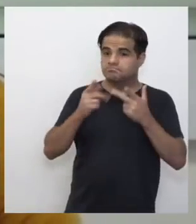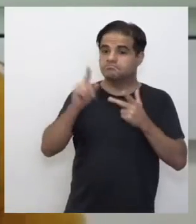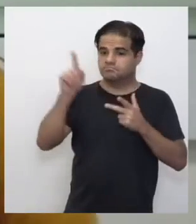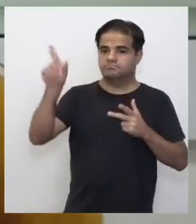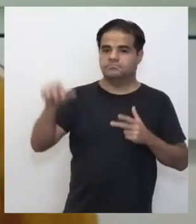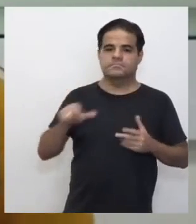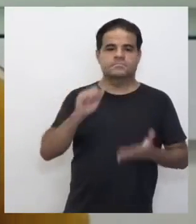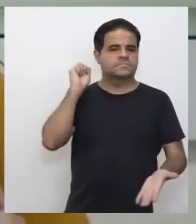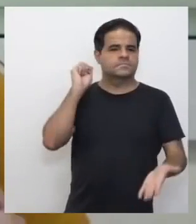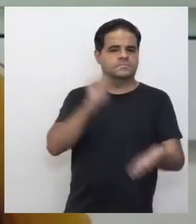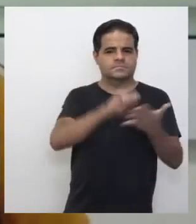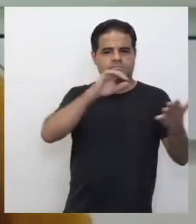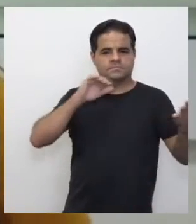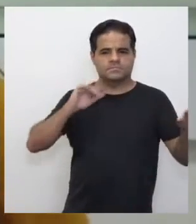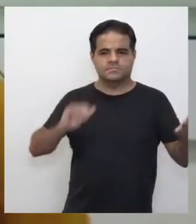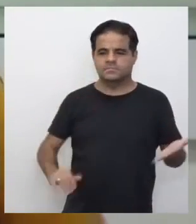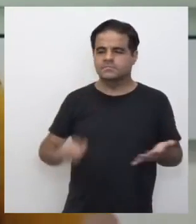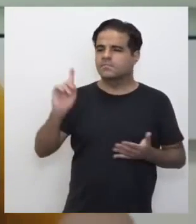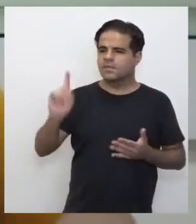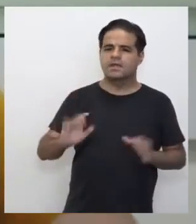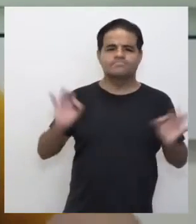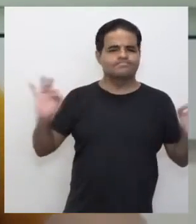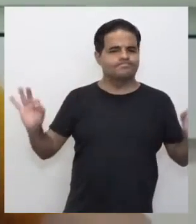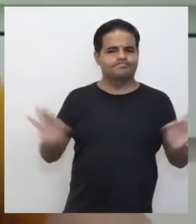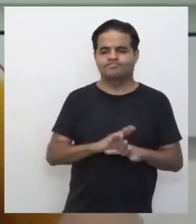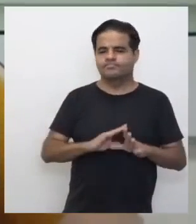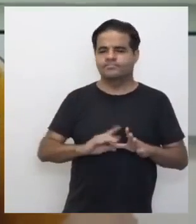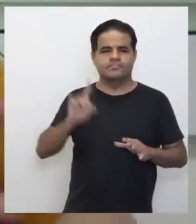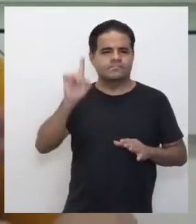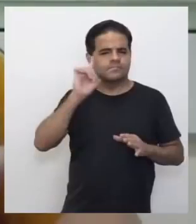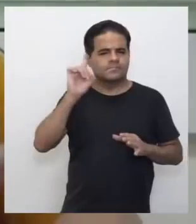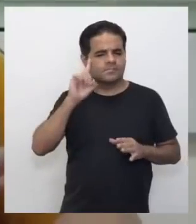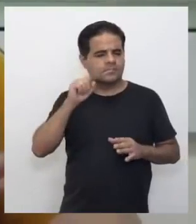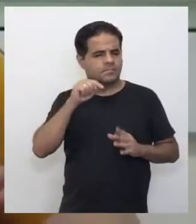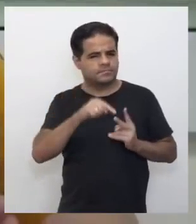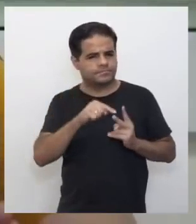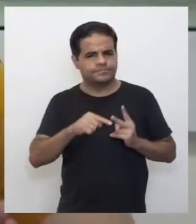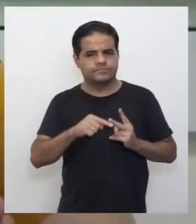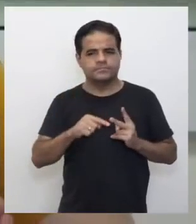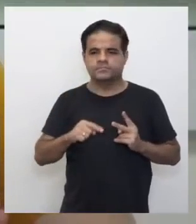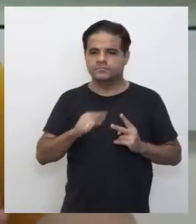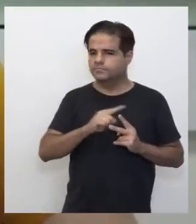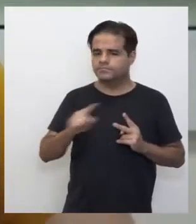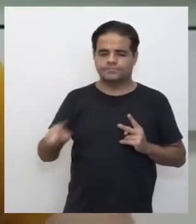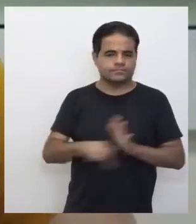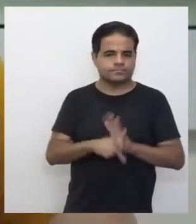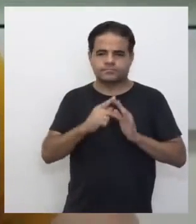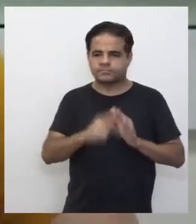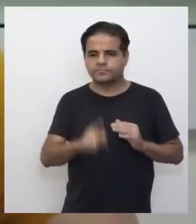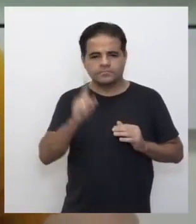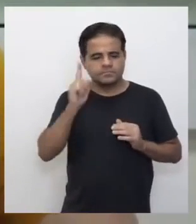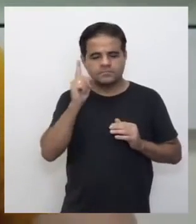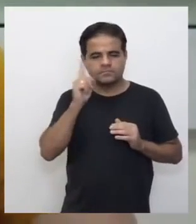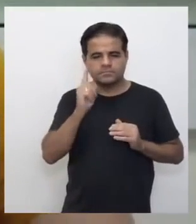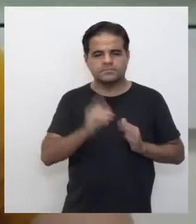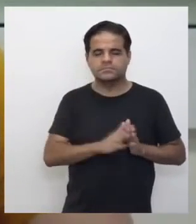esta atividade ela é absolutamente cotidiana e esta é absolutamente não cotidiana, porque